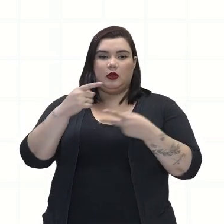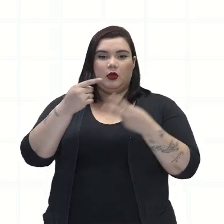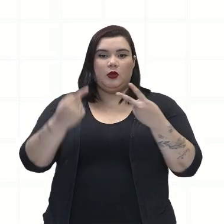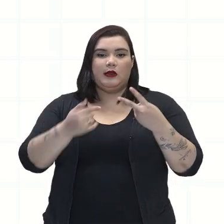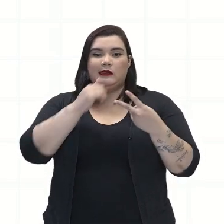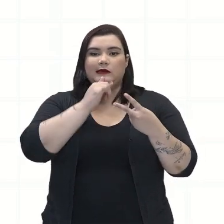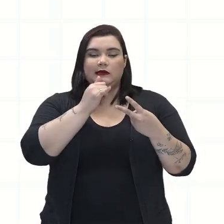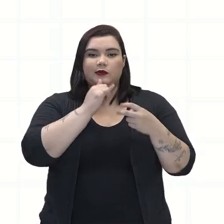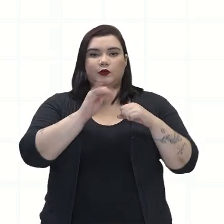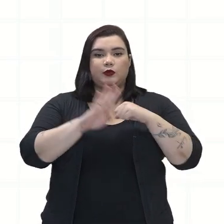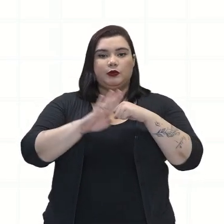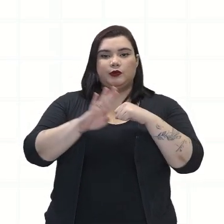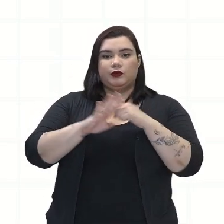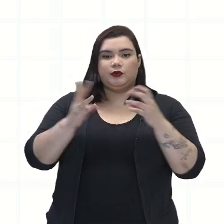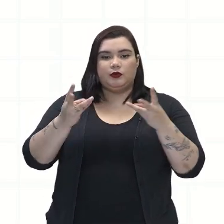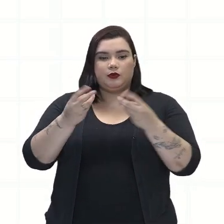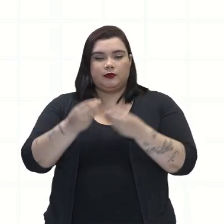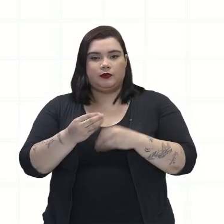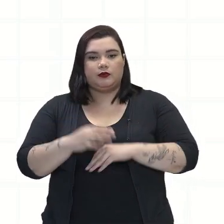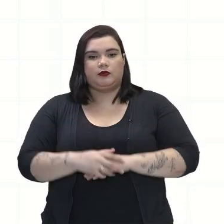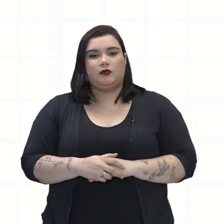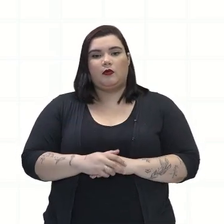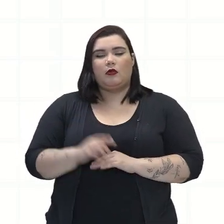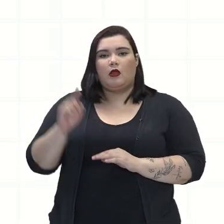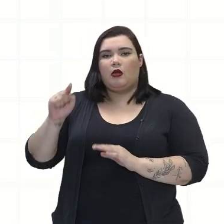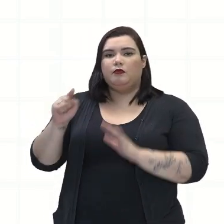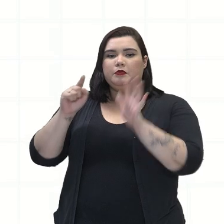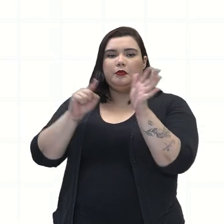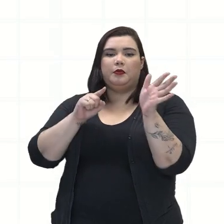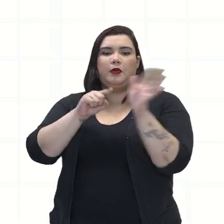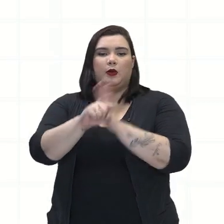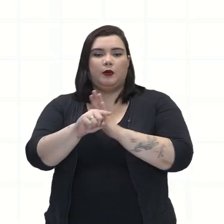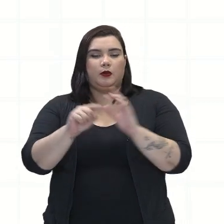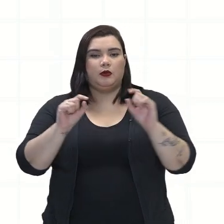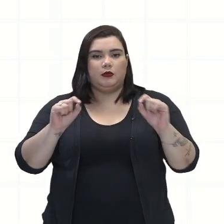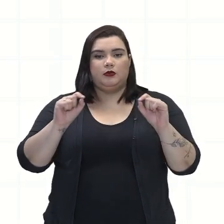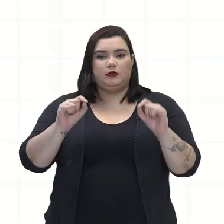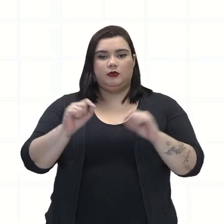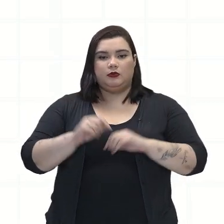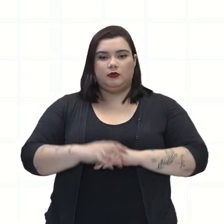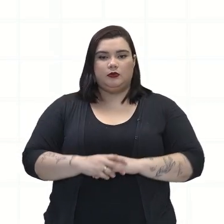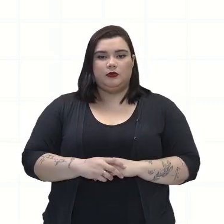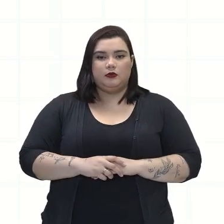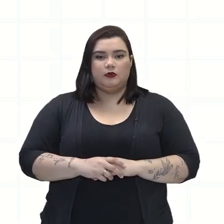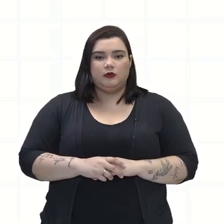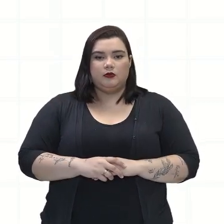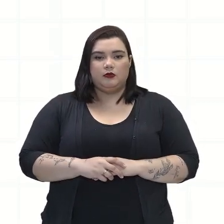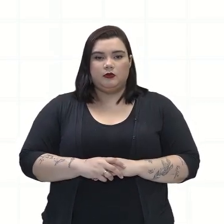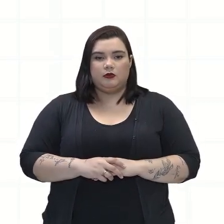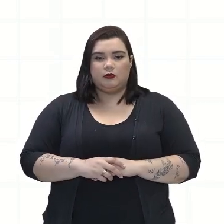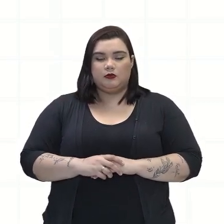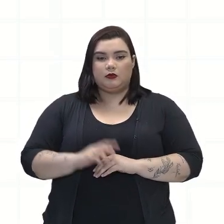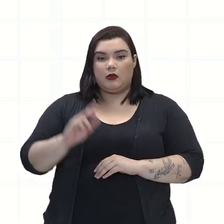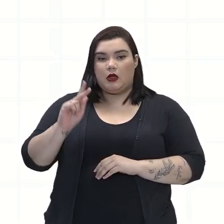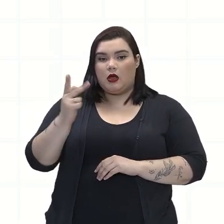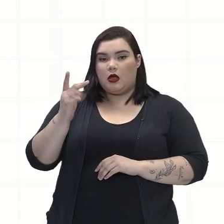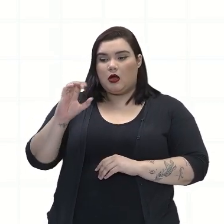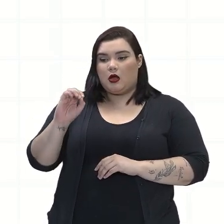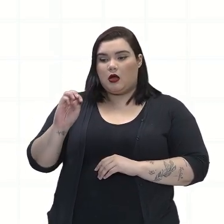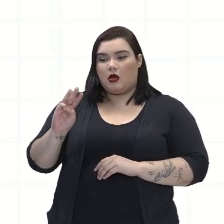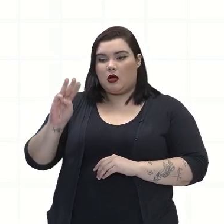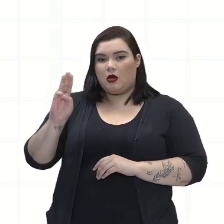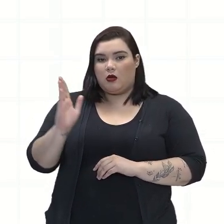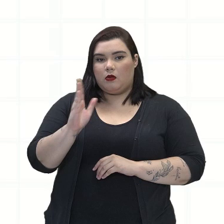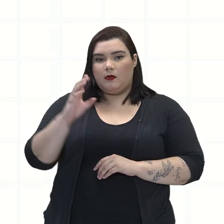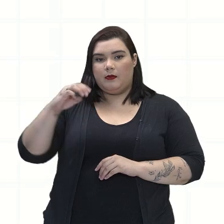substantivos contáveis. E aí ele pergunta, how many? How many? Essa expressão how many